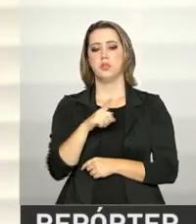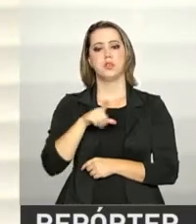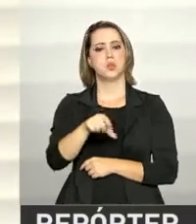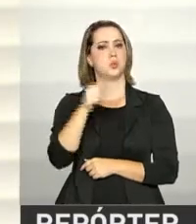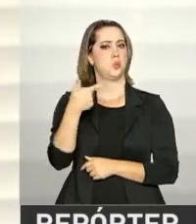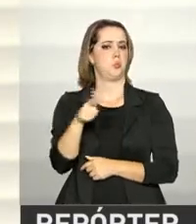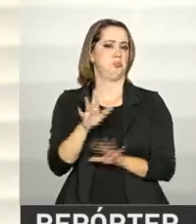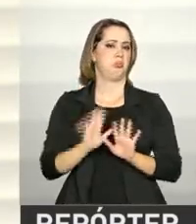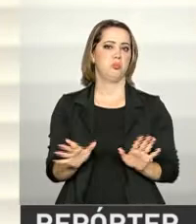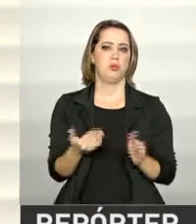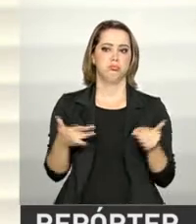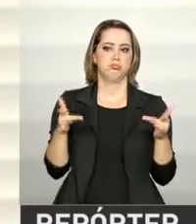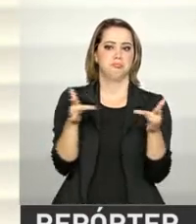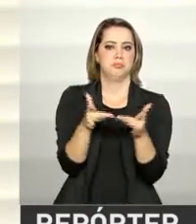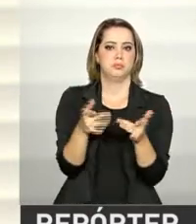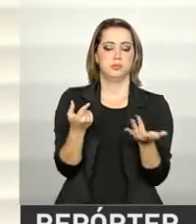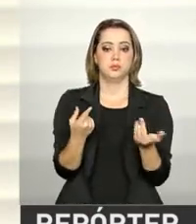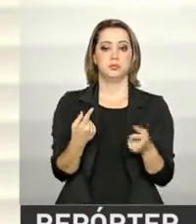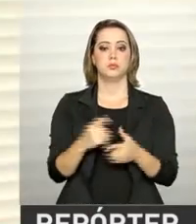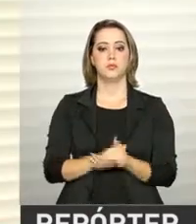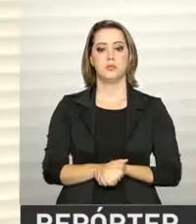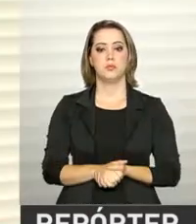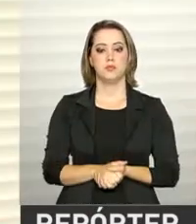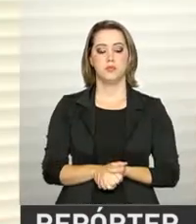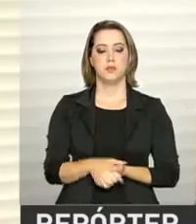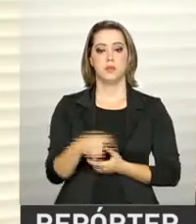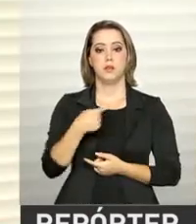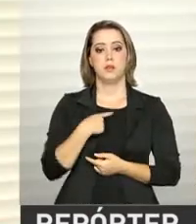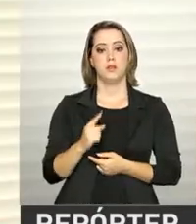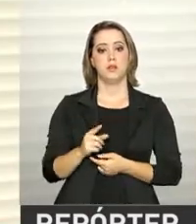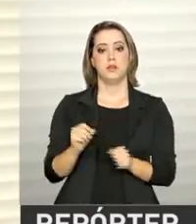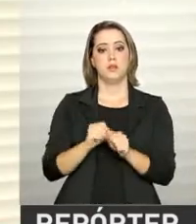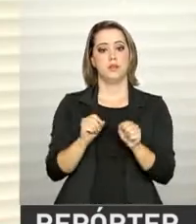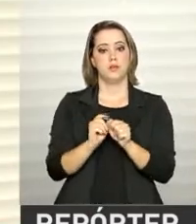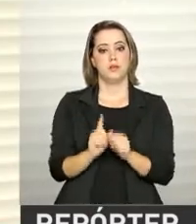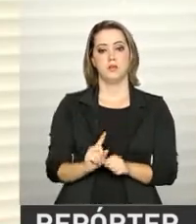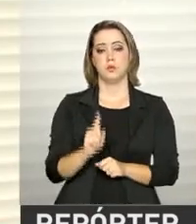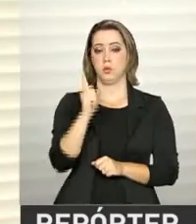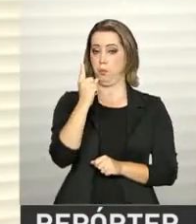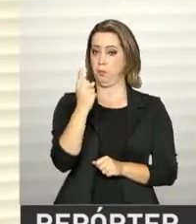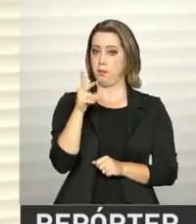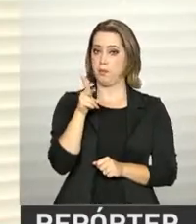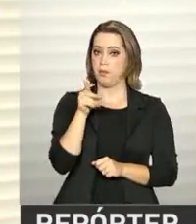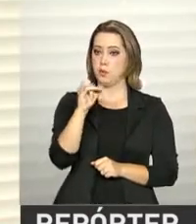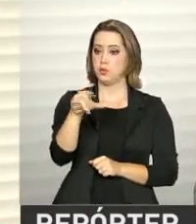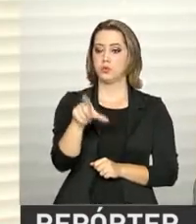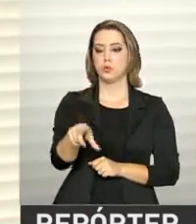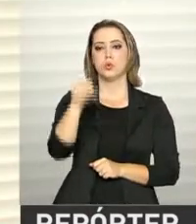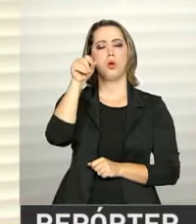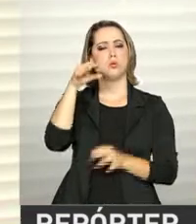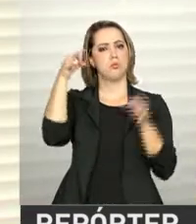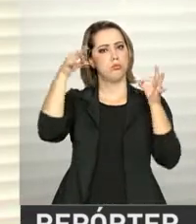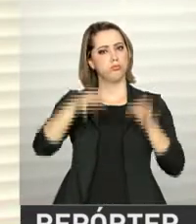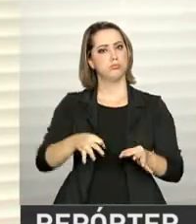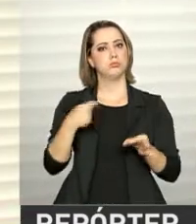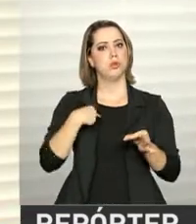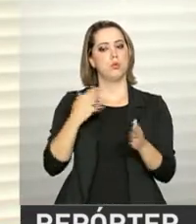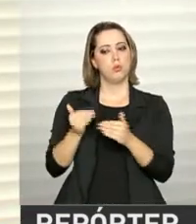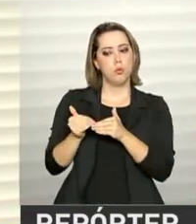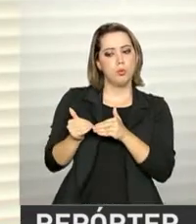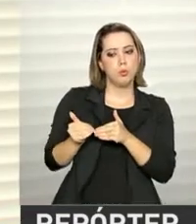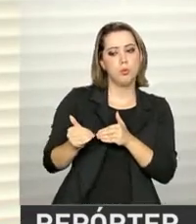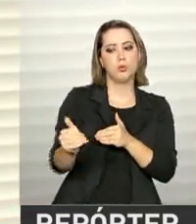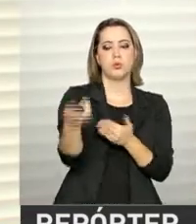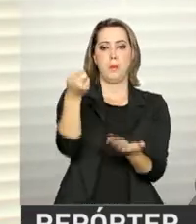de seguridade social dos congressistas eu fiz no primeiro dia do meu mandato a opção for mal por continuar